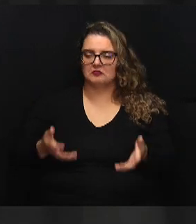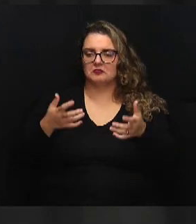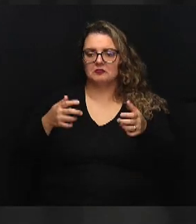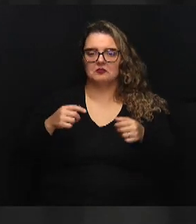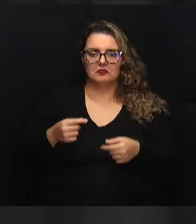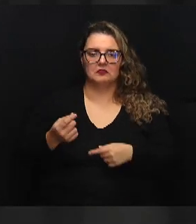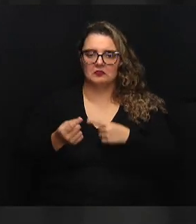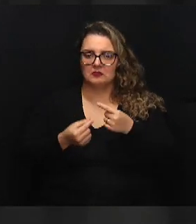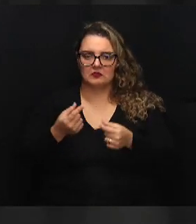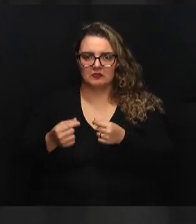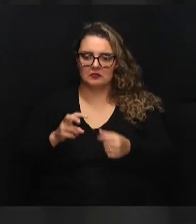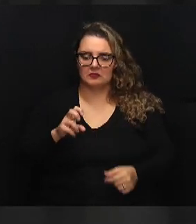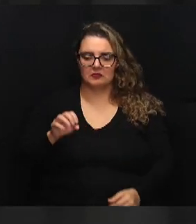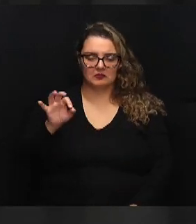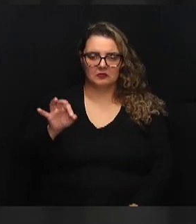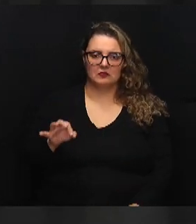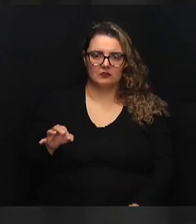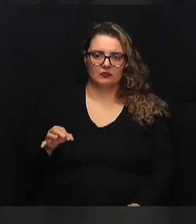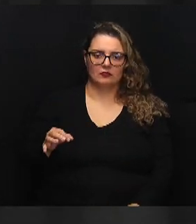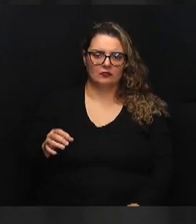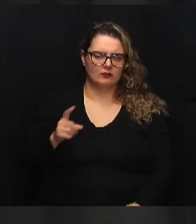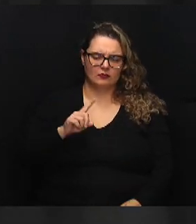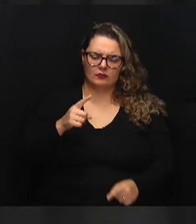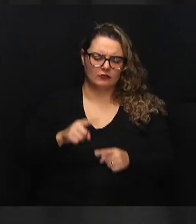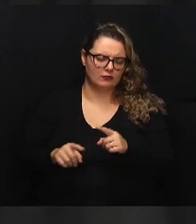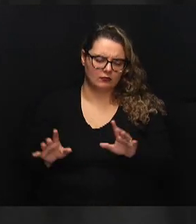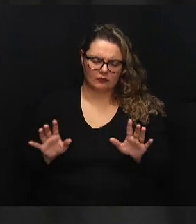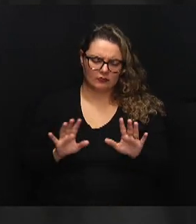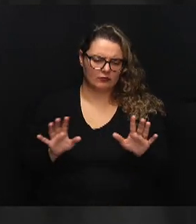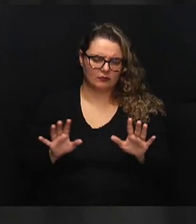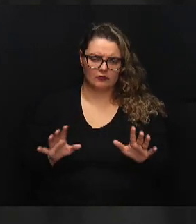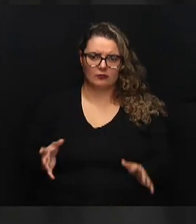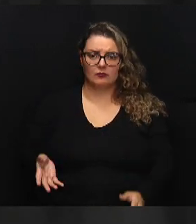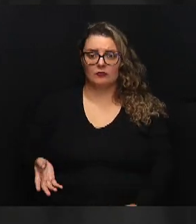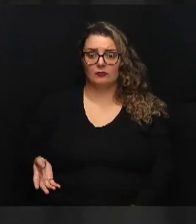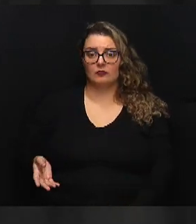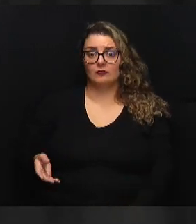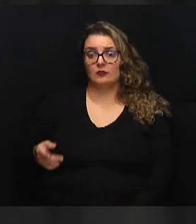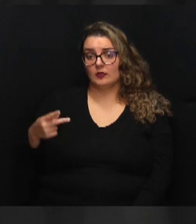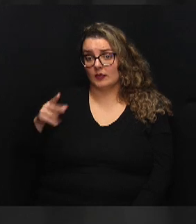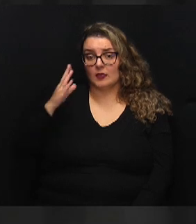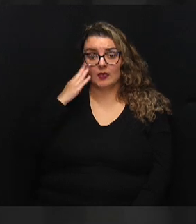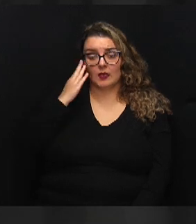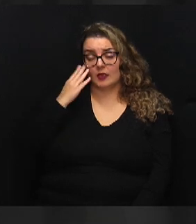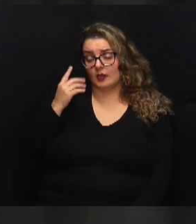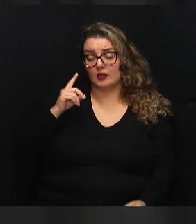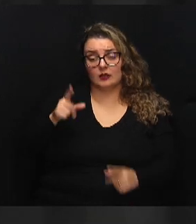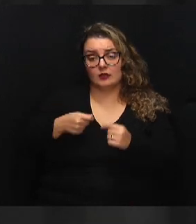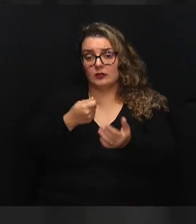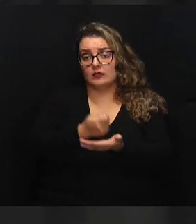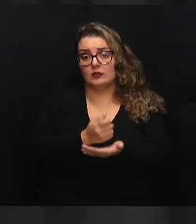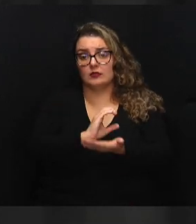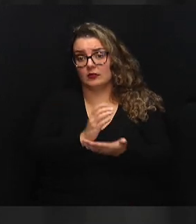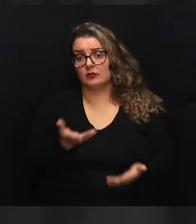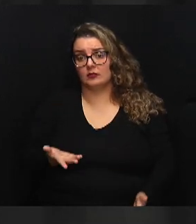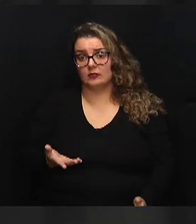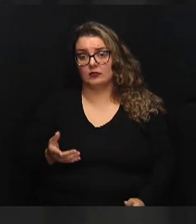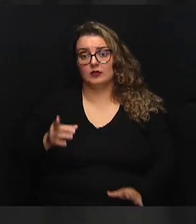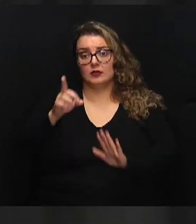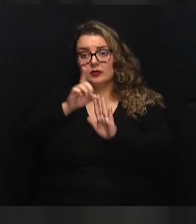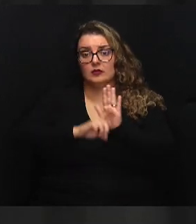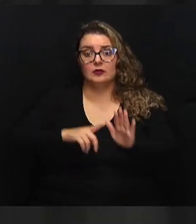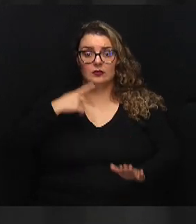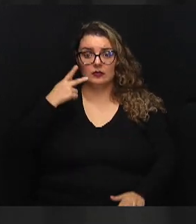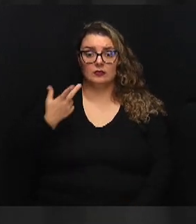com 50%, não é proibido. Não é proibido. E ele que sabe o que ele faz com a emenda dele, que a prerrogativa é do vereador.